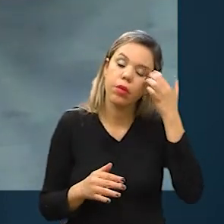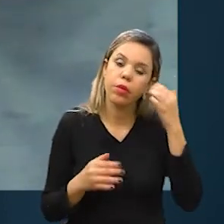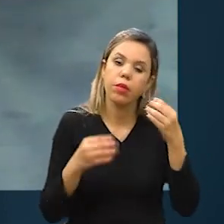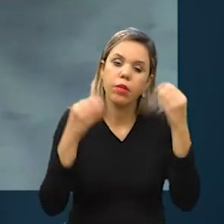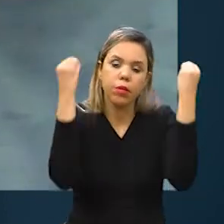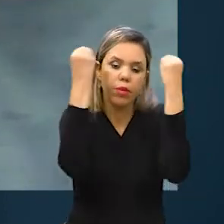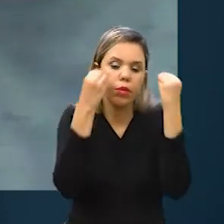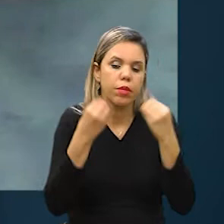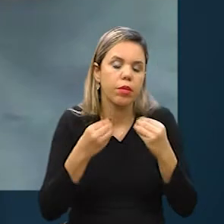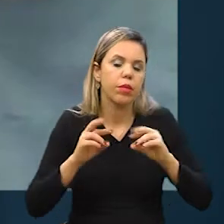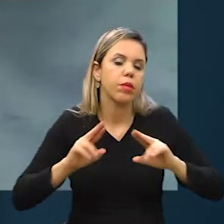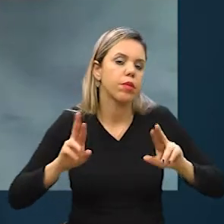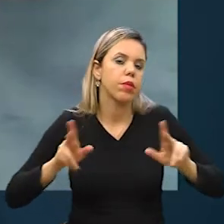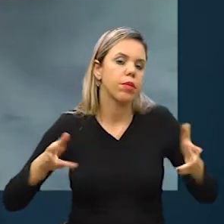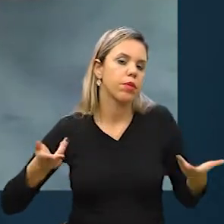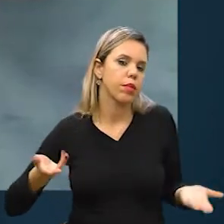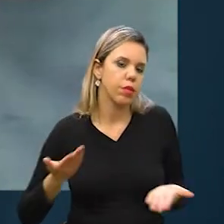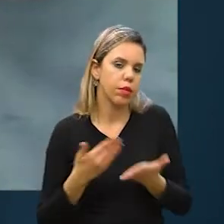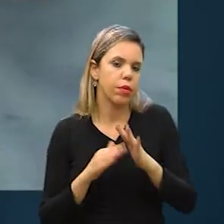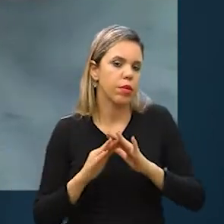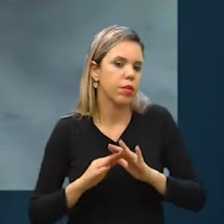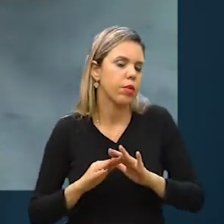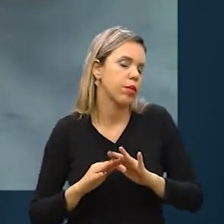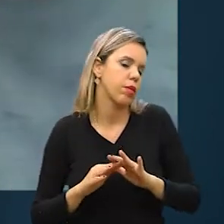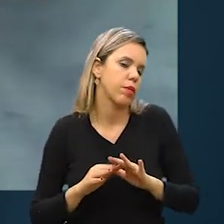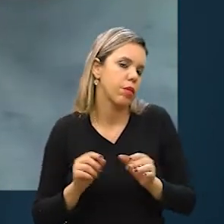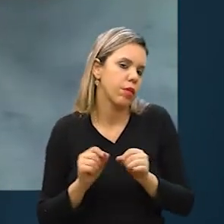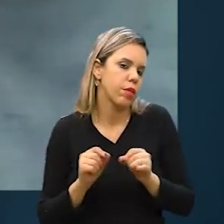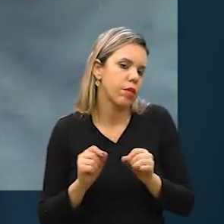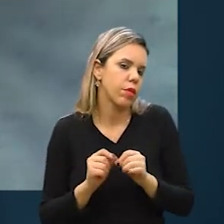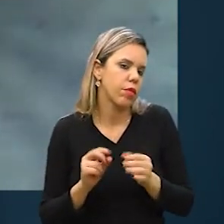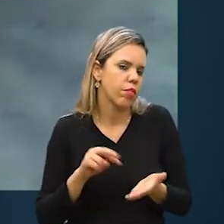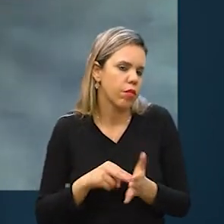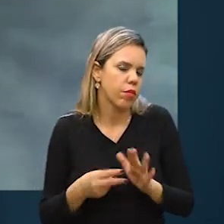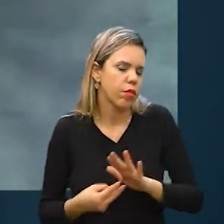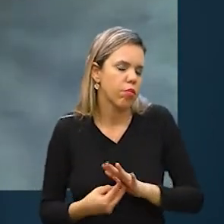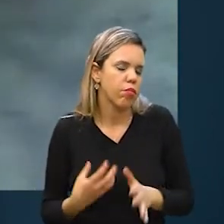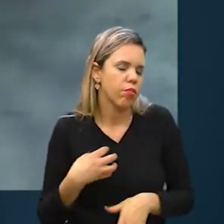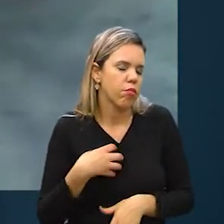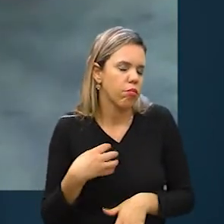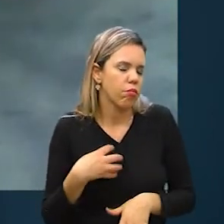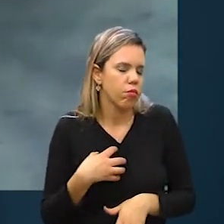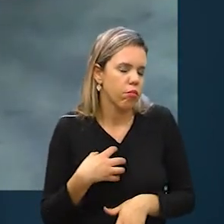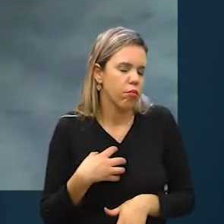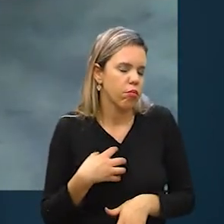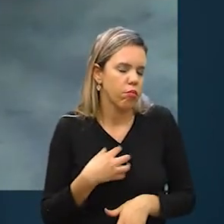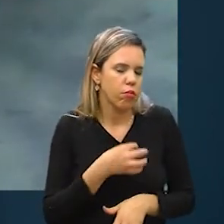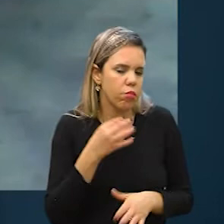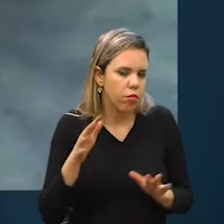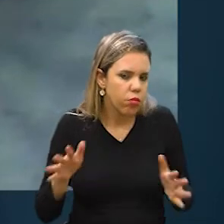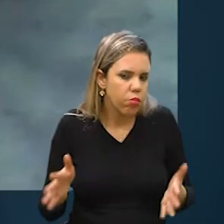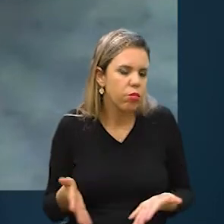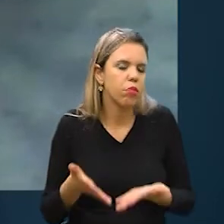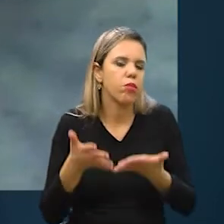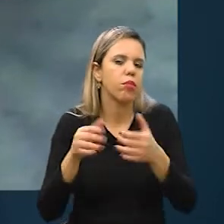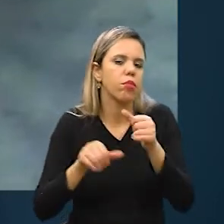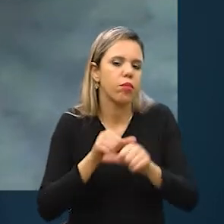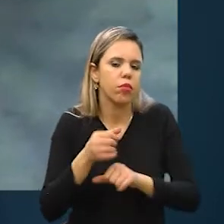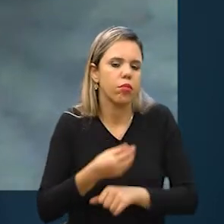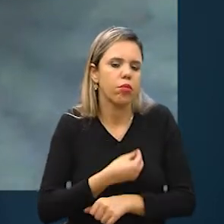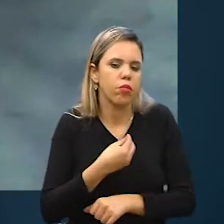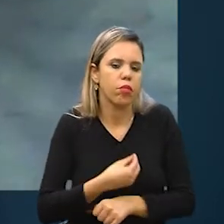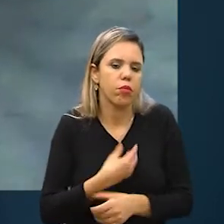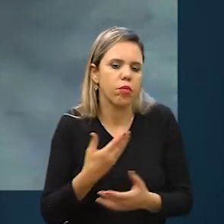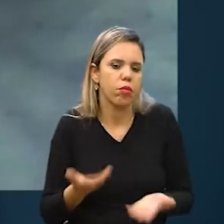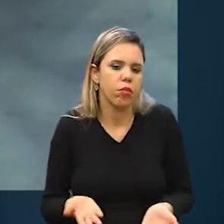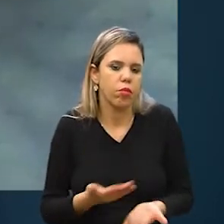área da beleza, mas diferente. Uma escola que fizesse sentido, uma escola que proporcionasse mudança de